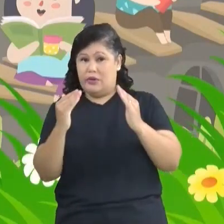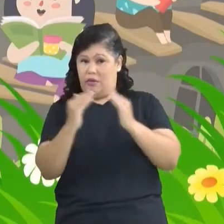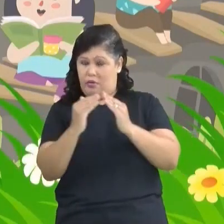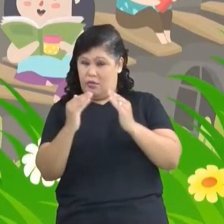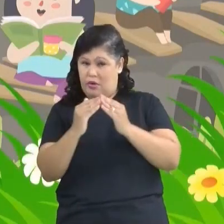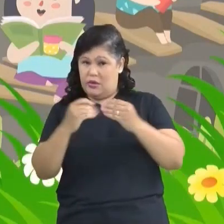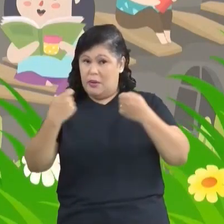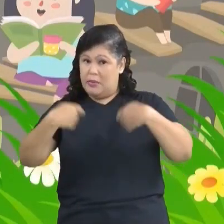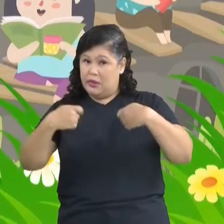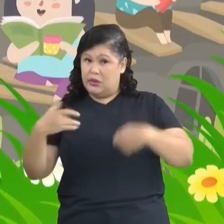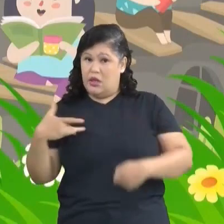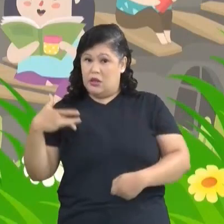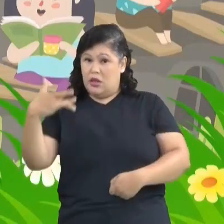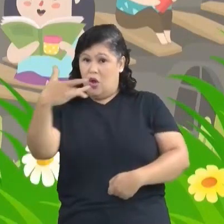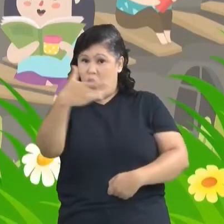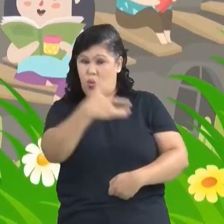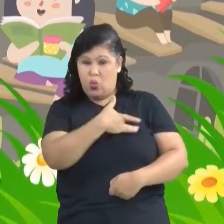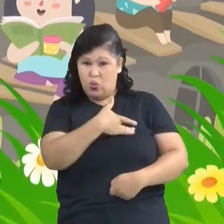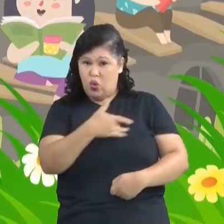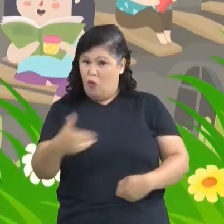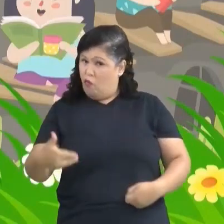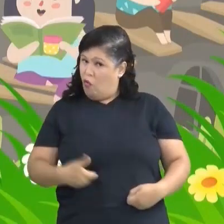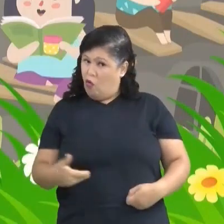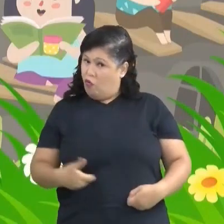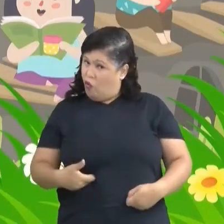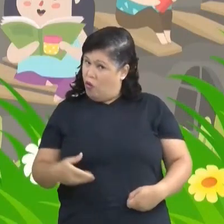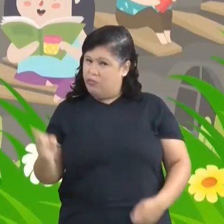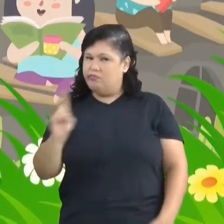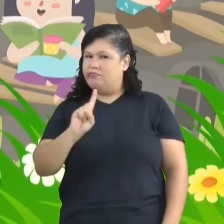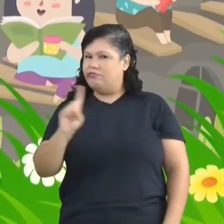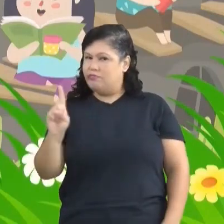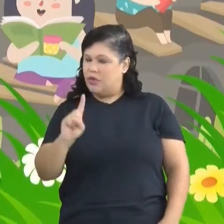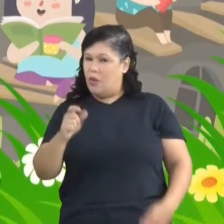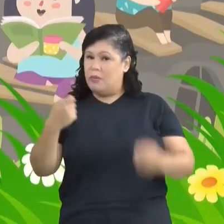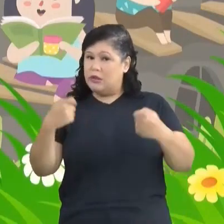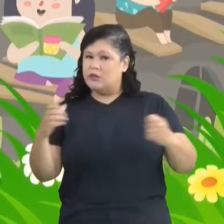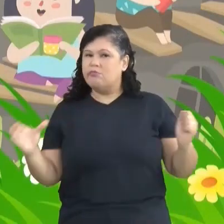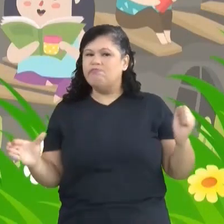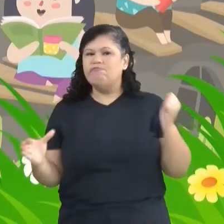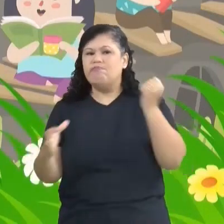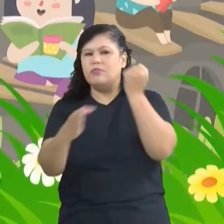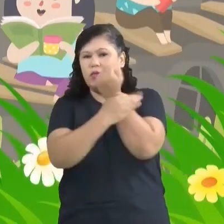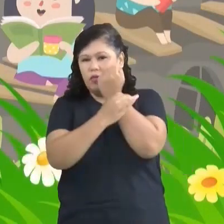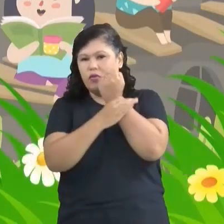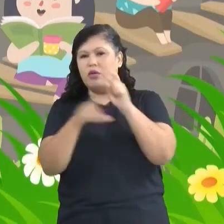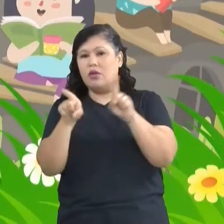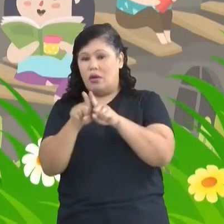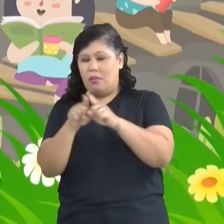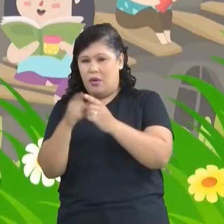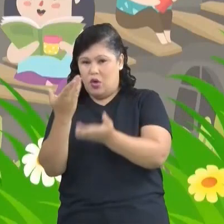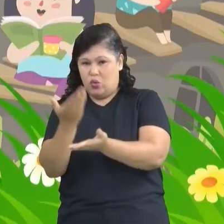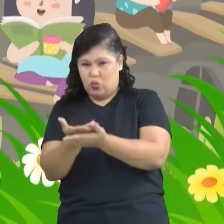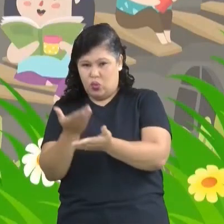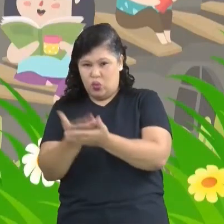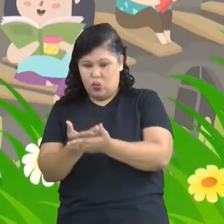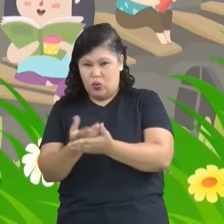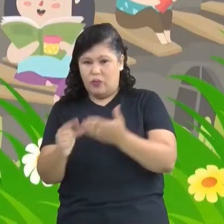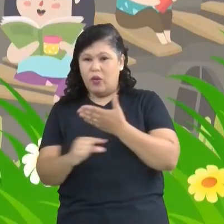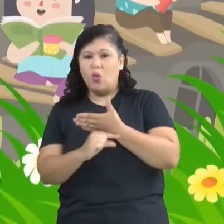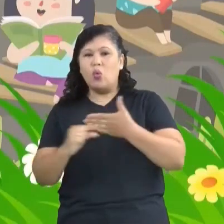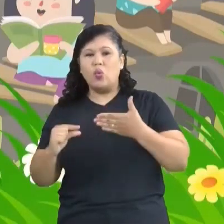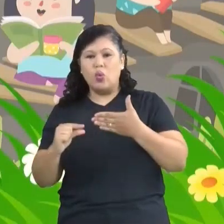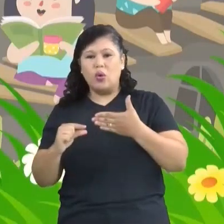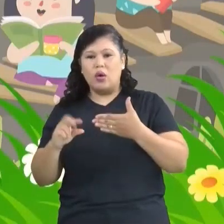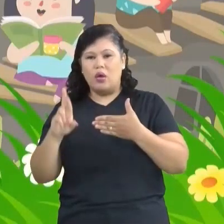saúde e não ter fome, tem ter segurança e estudar. E de quem é este poema? É